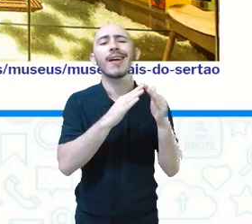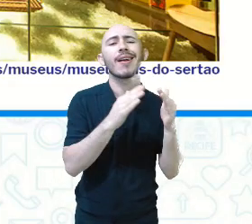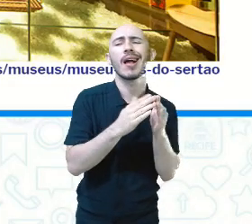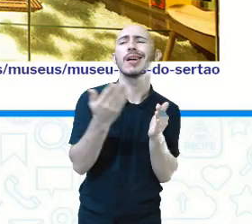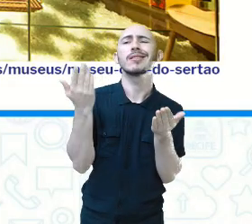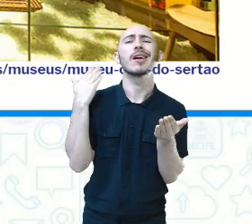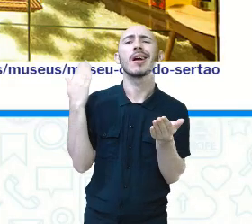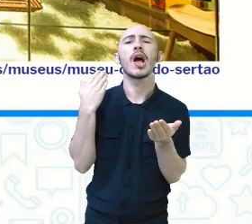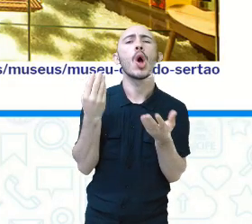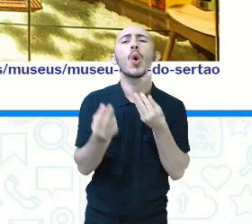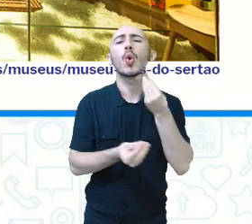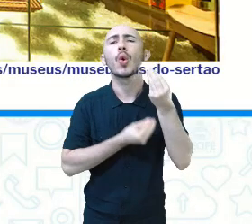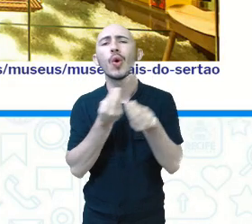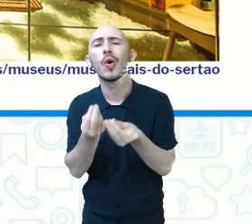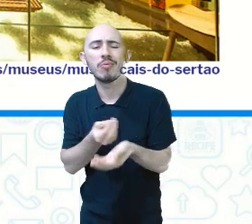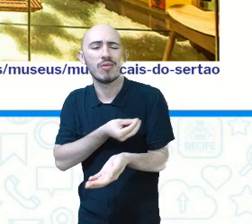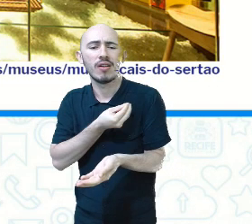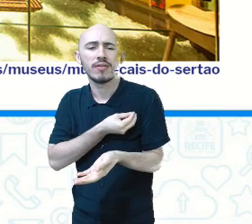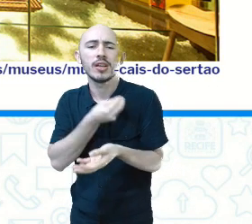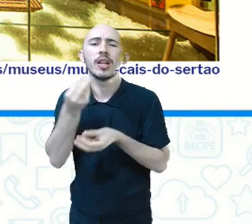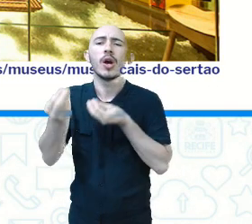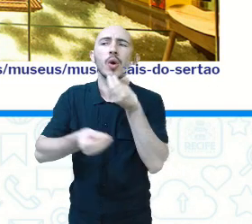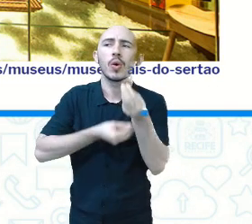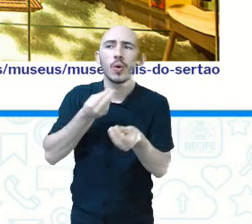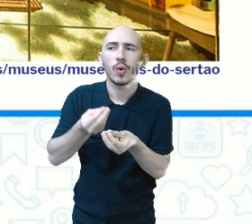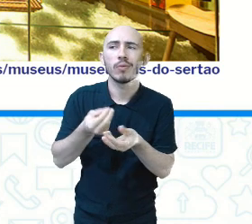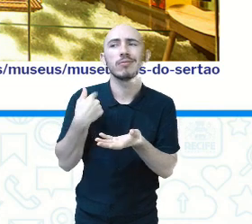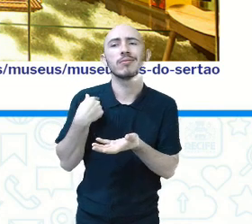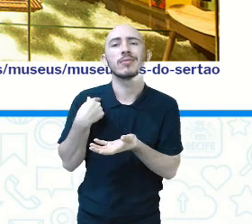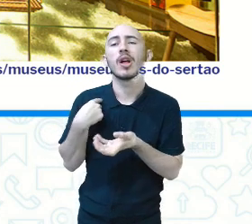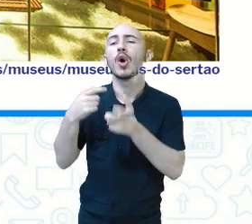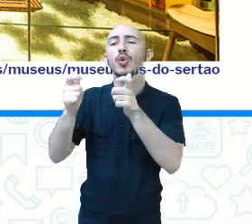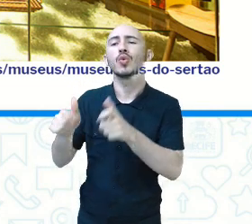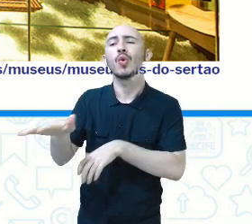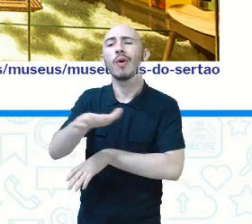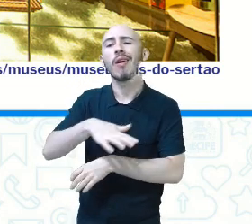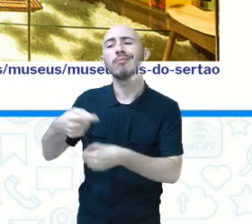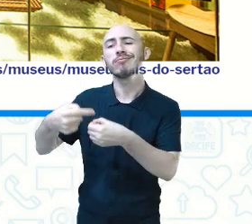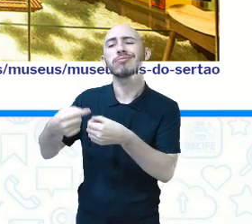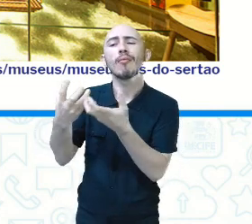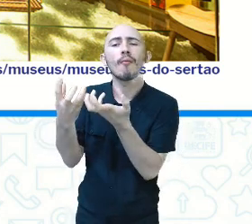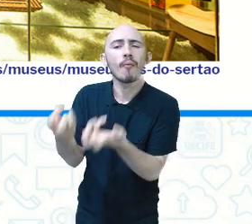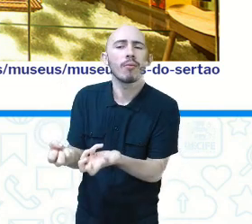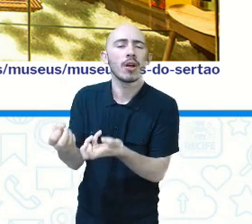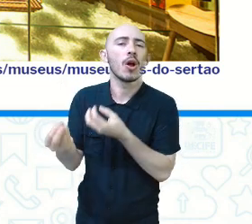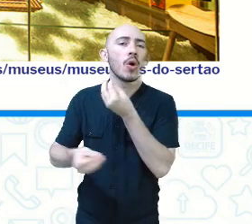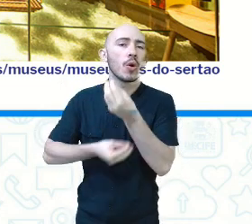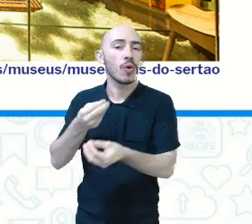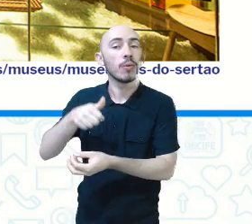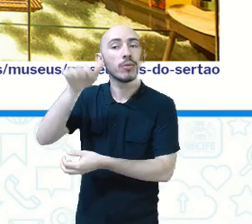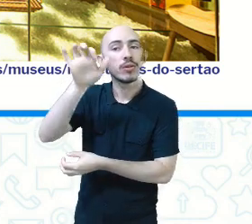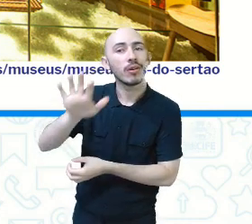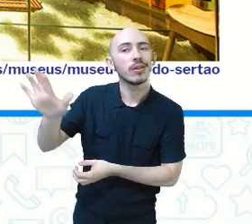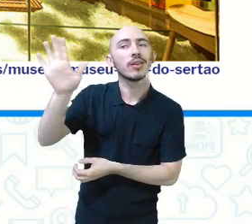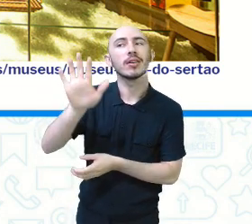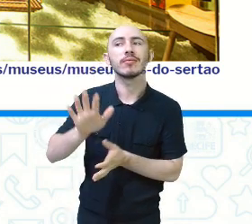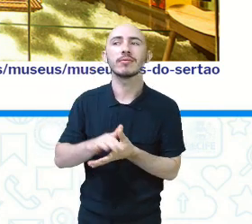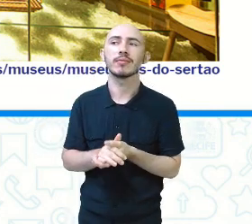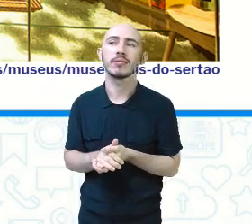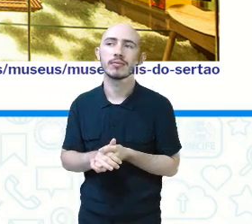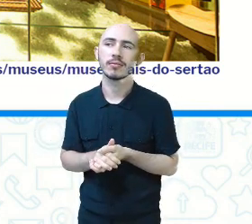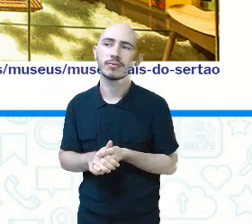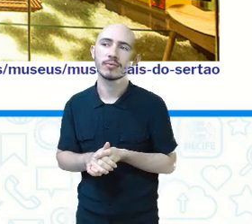vida, como as pessoas viviam no museu, como as pessoas viviam no sertão, como as pessoas viviam no Nordeste do estado. Olha,